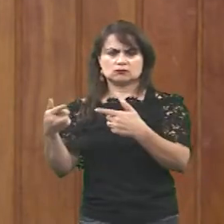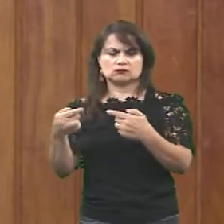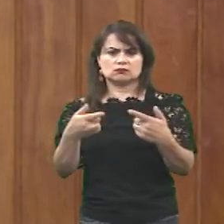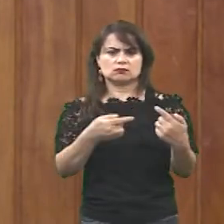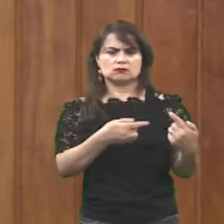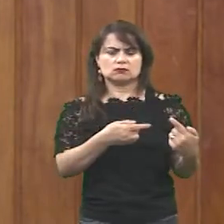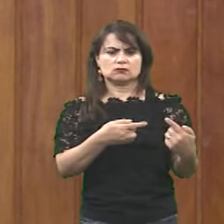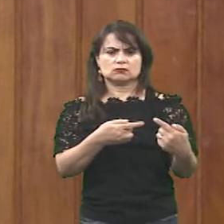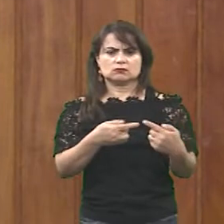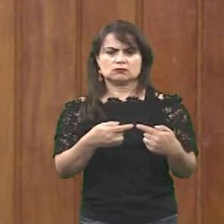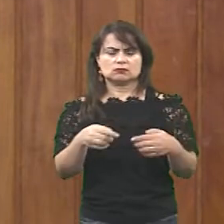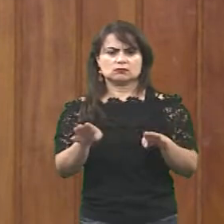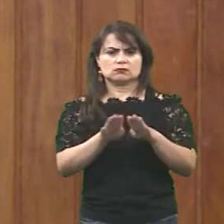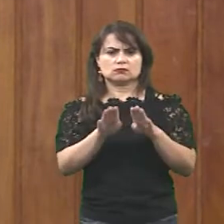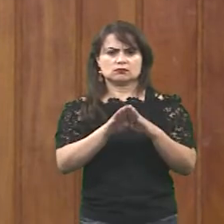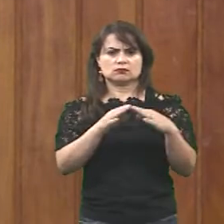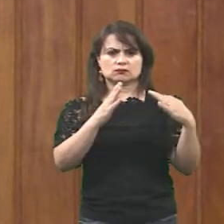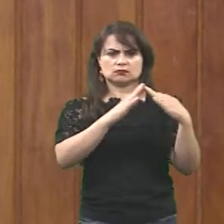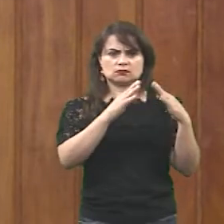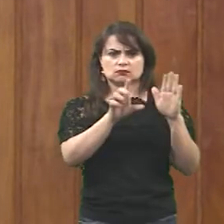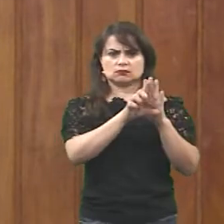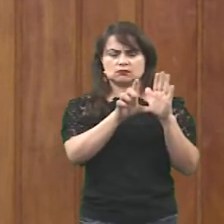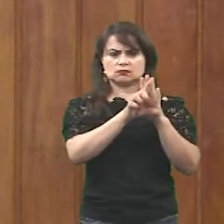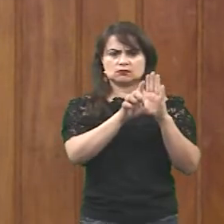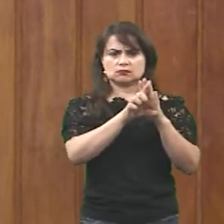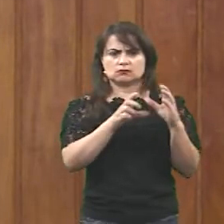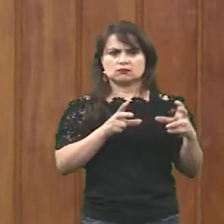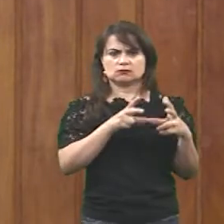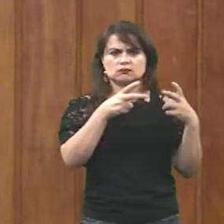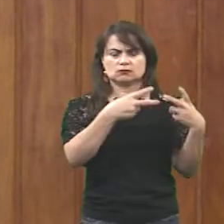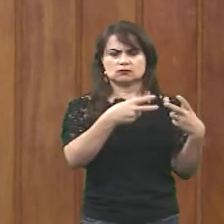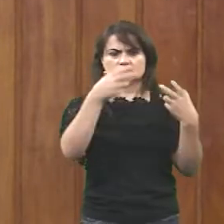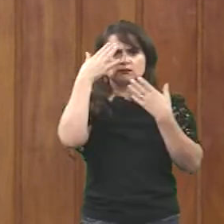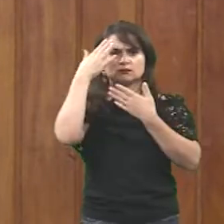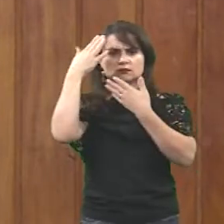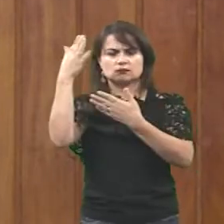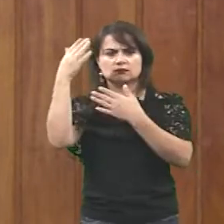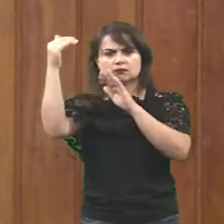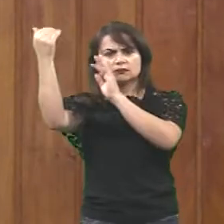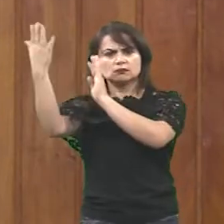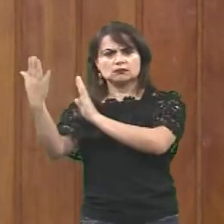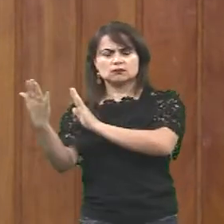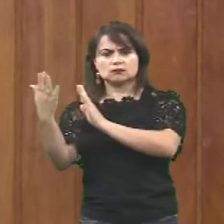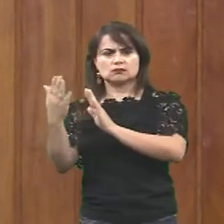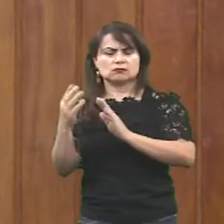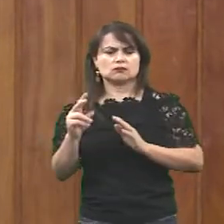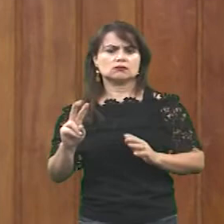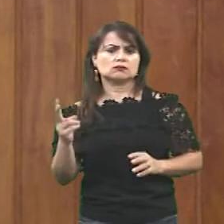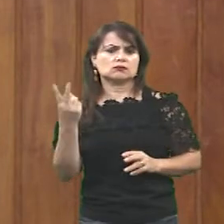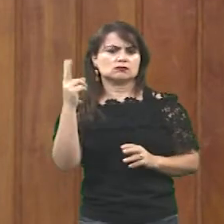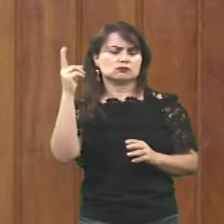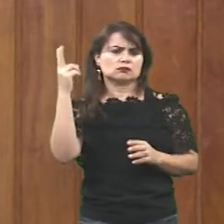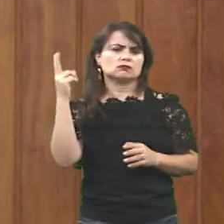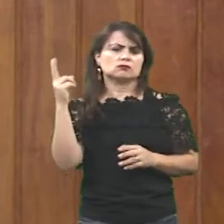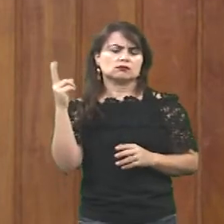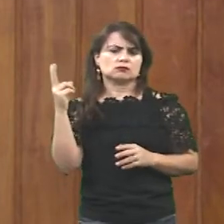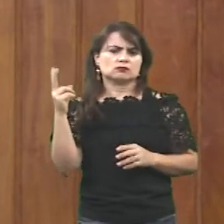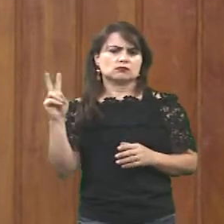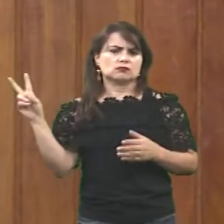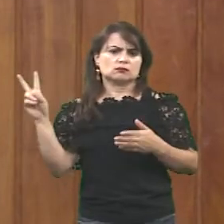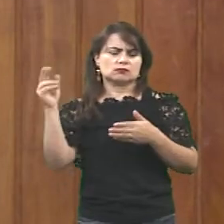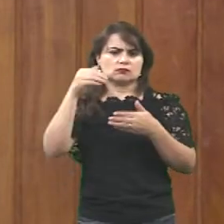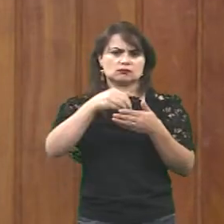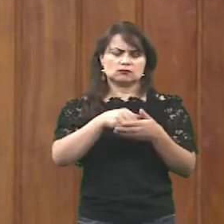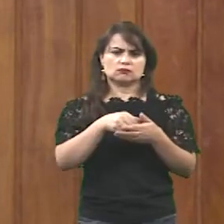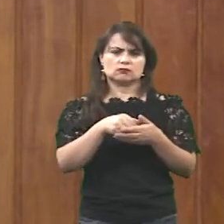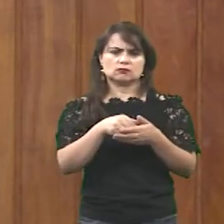Casa de Leis a homenagem que nos está sendo deferida, fazendo votos a todos de elevada estima e distinta